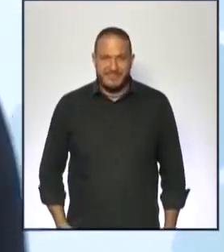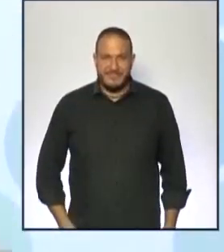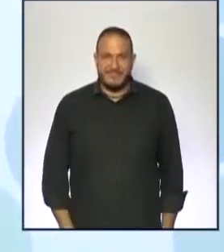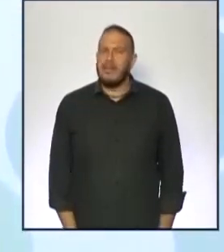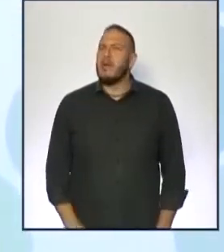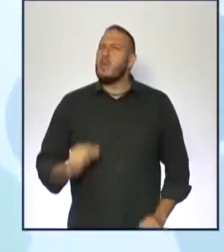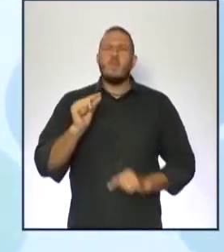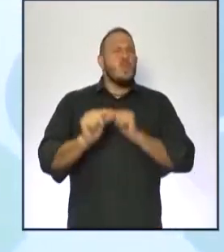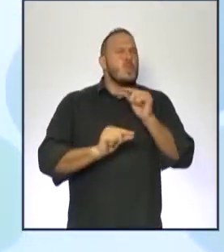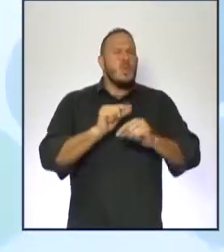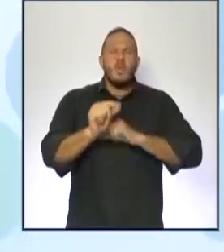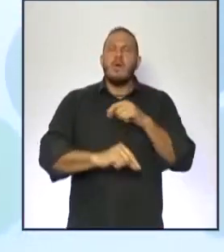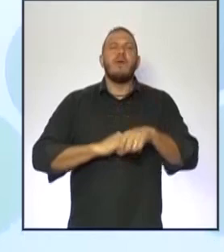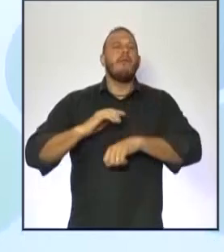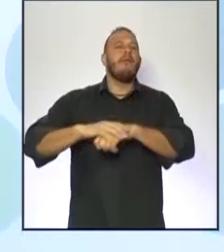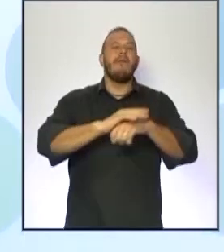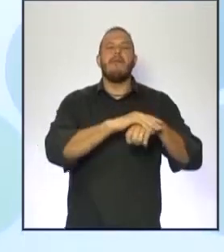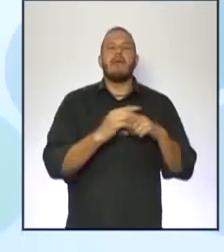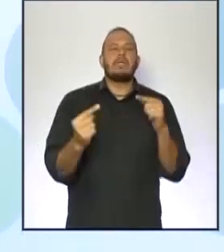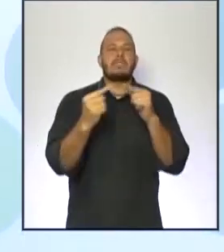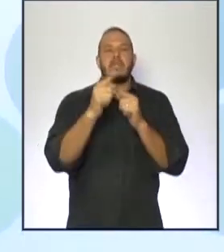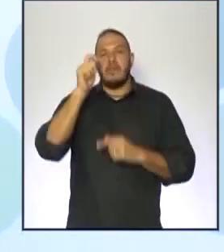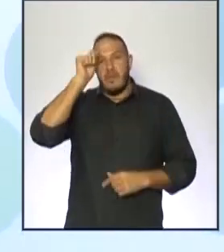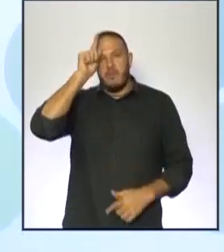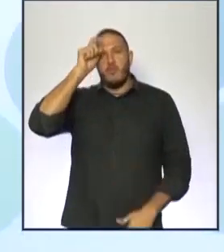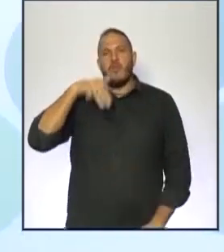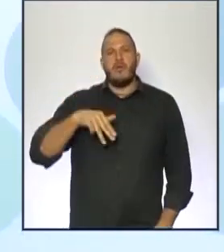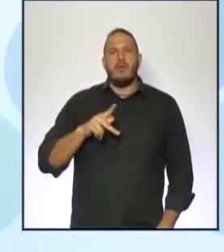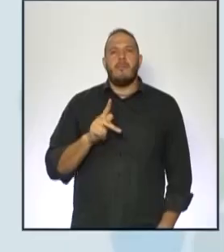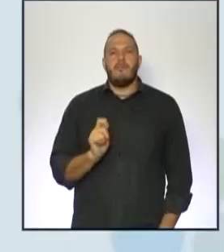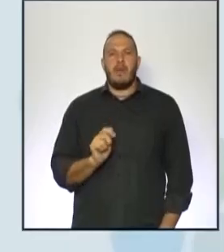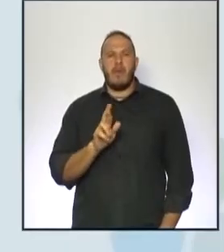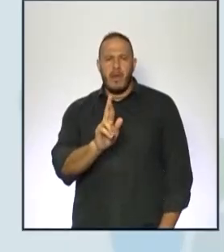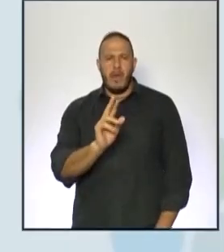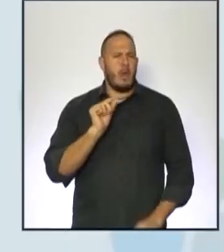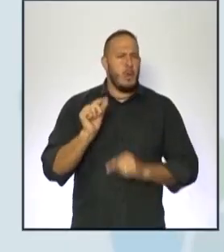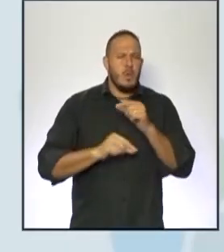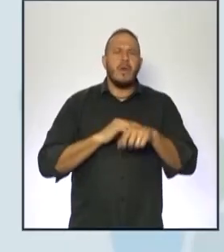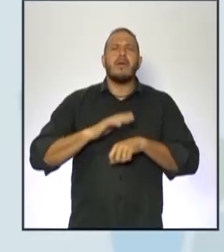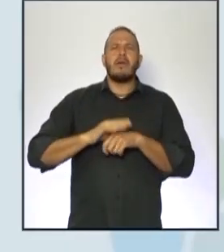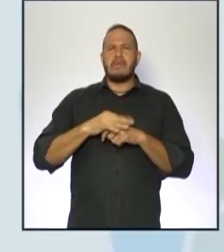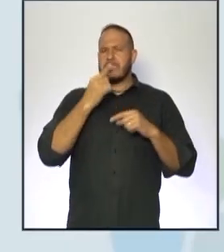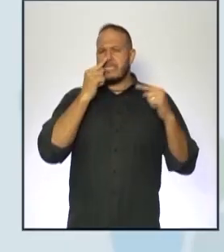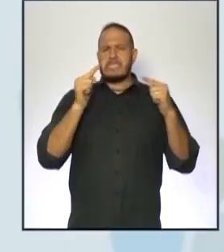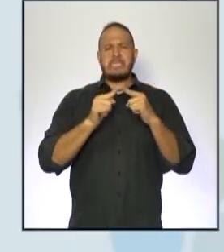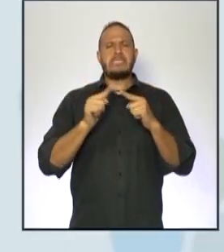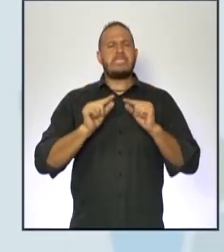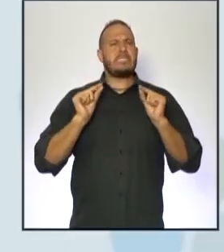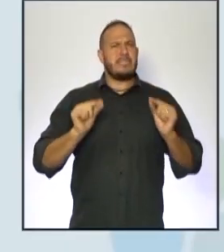E o que isso tem a ver com a cultura maker? O que vocês acham?